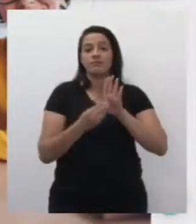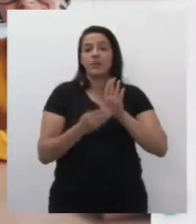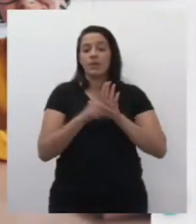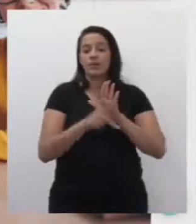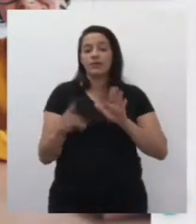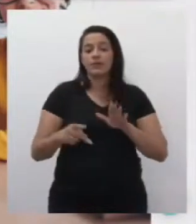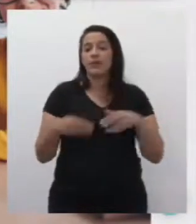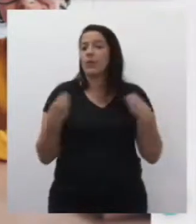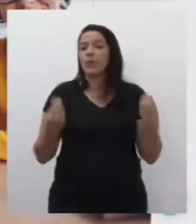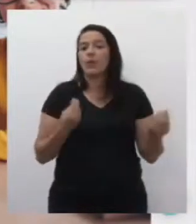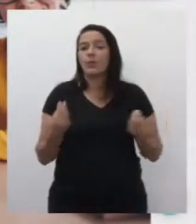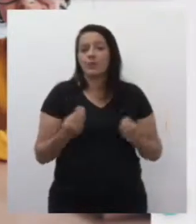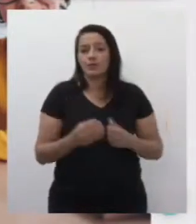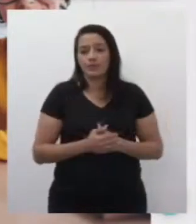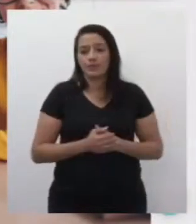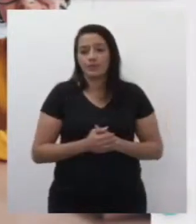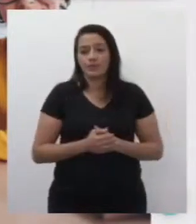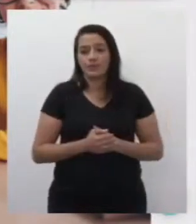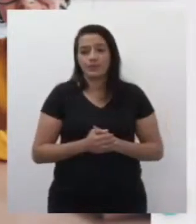professores.descomplica.com.br,